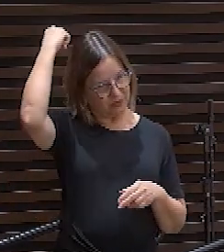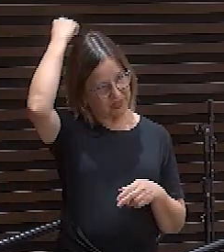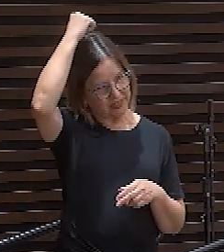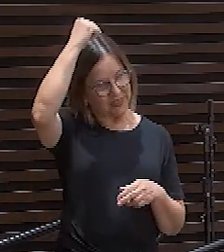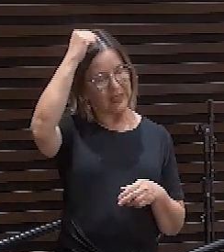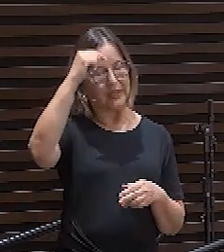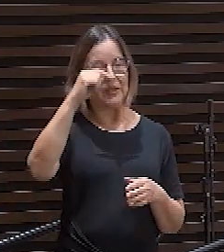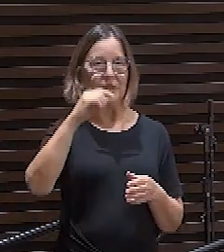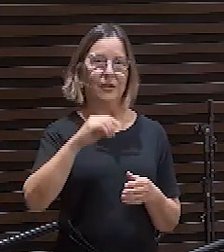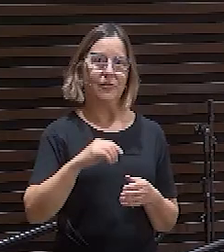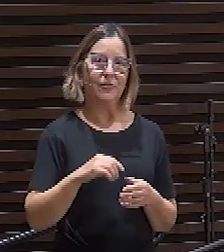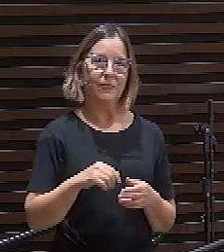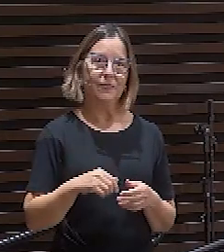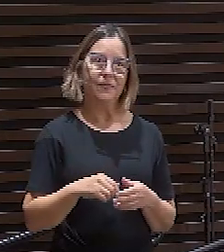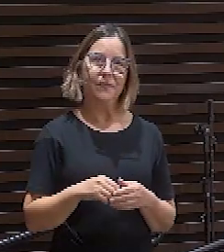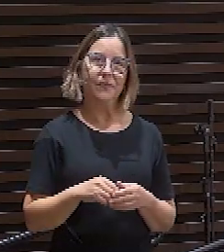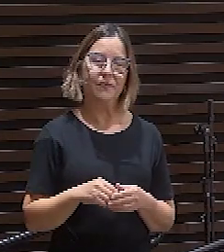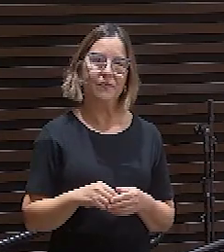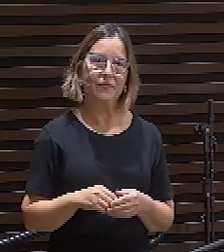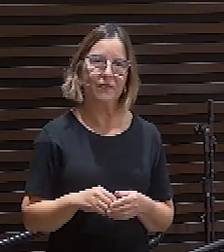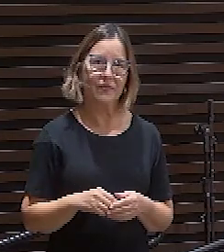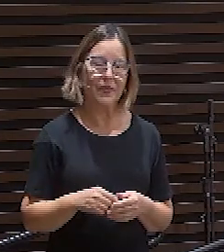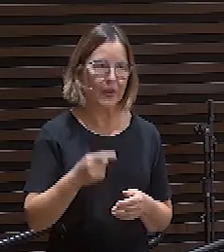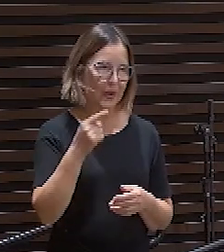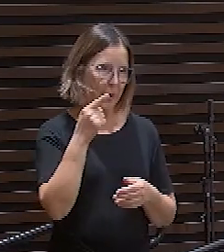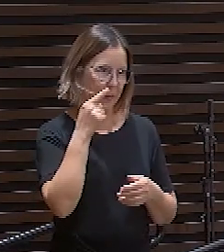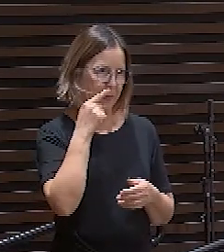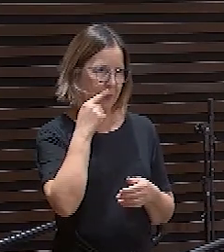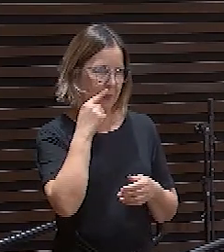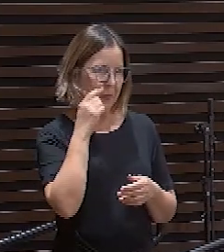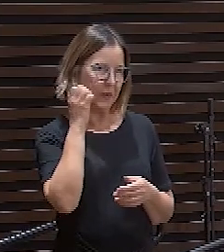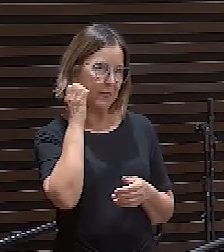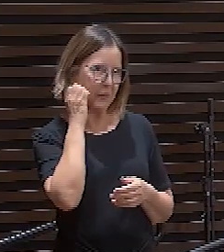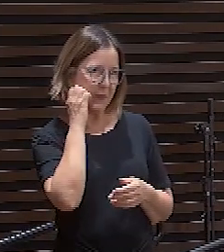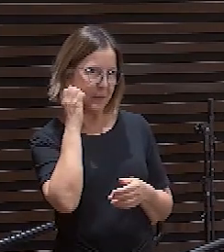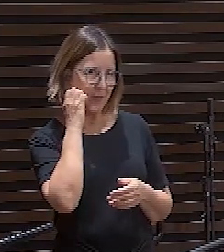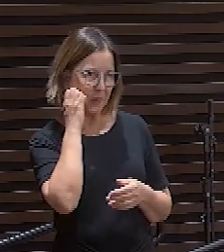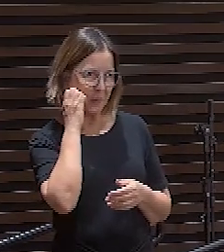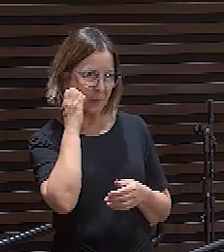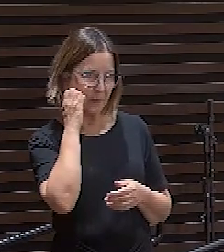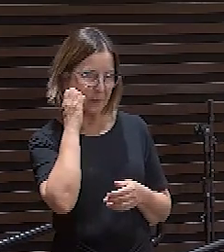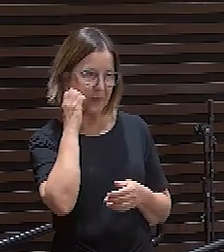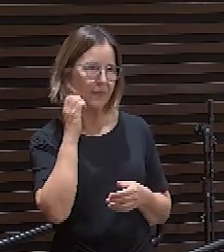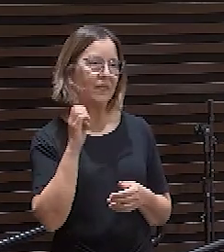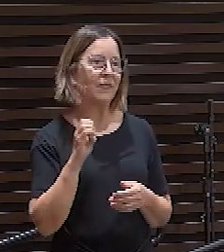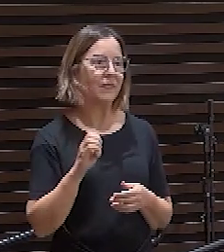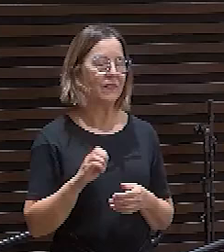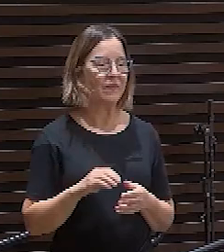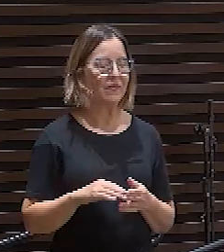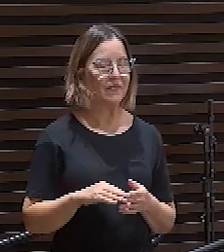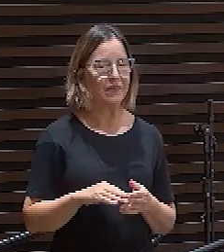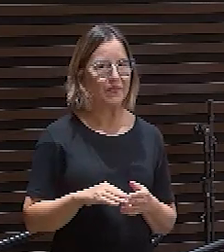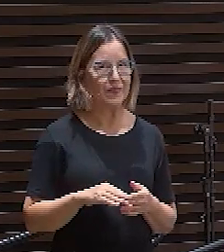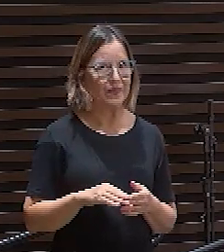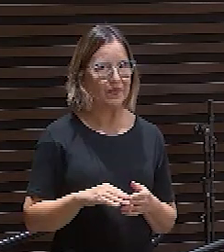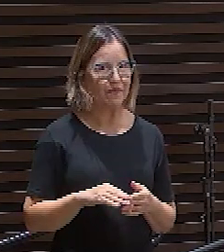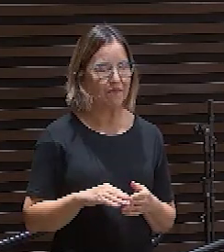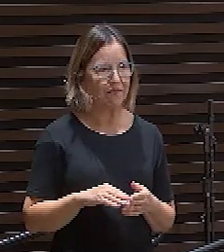Deus. Os pais, presta atenção, pais. Os pais são agentes.